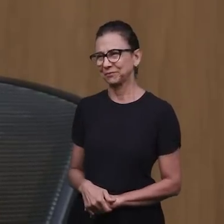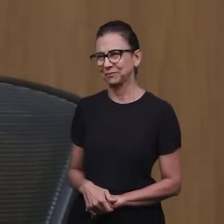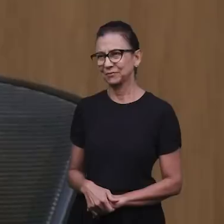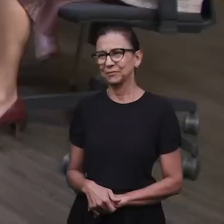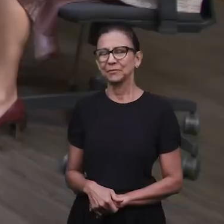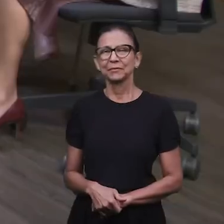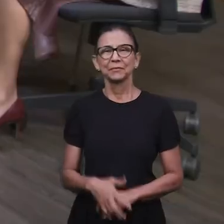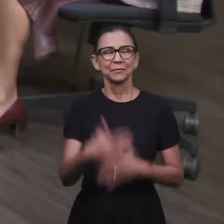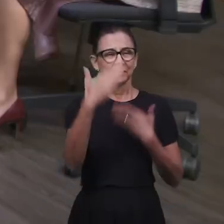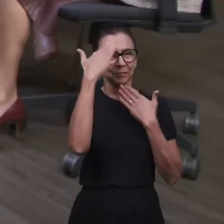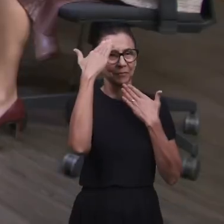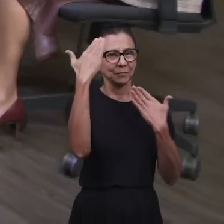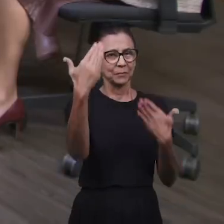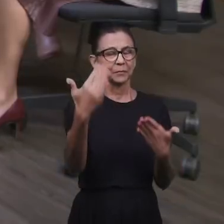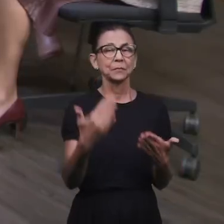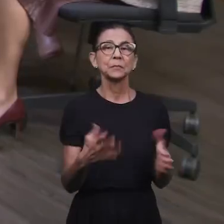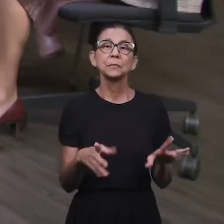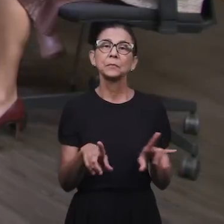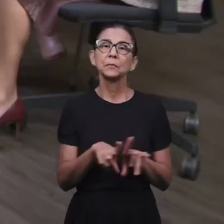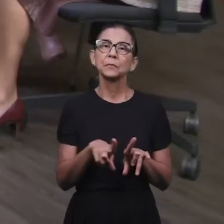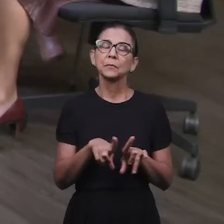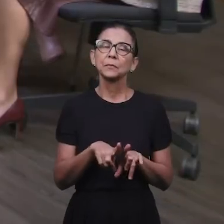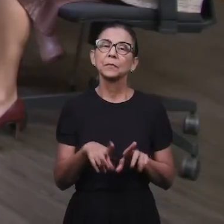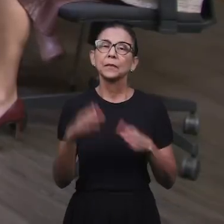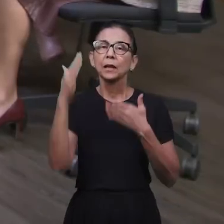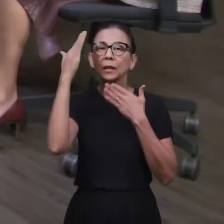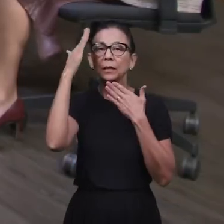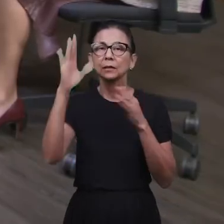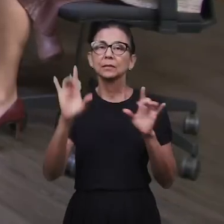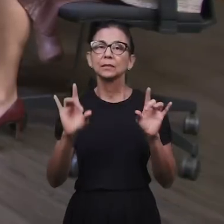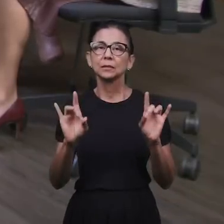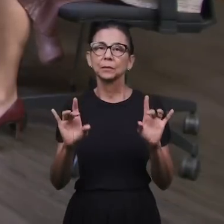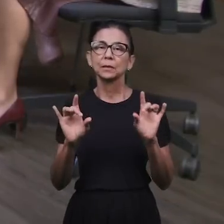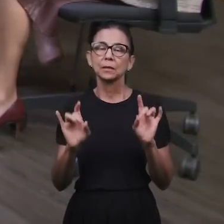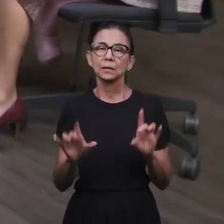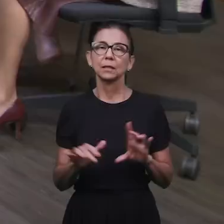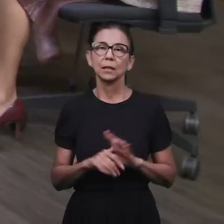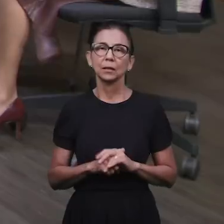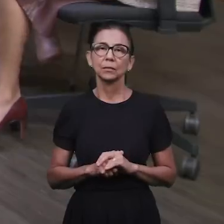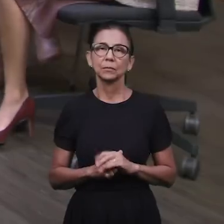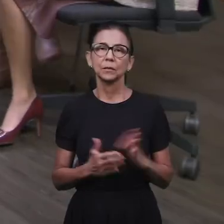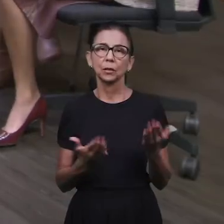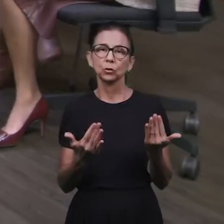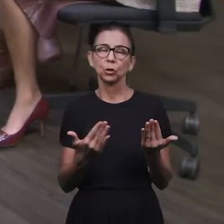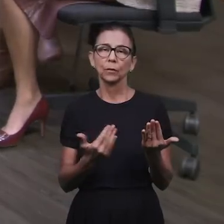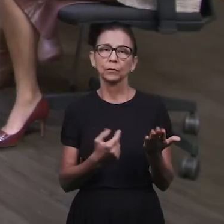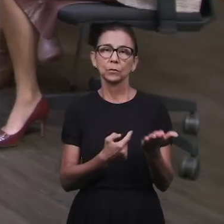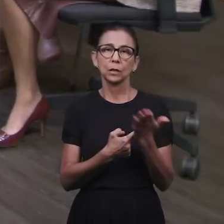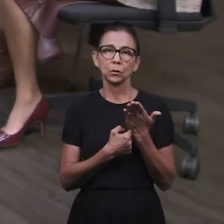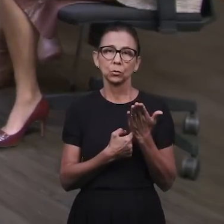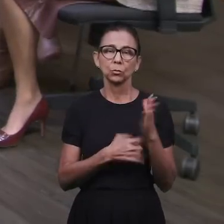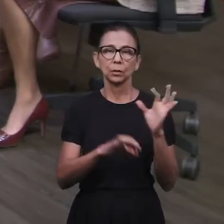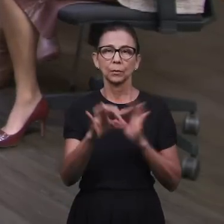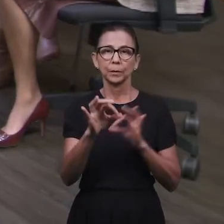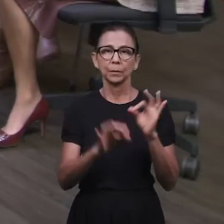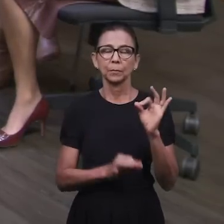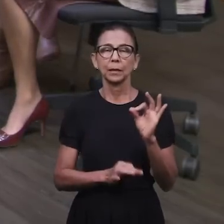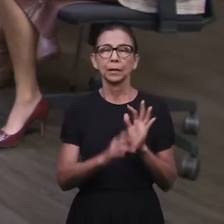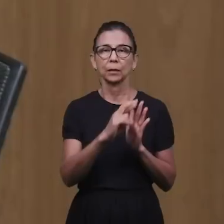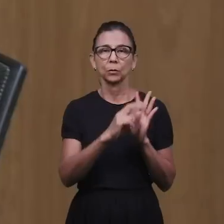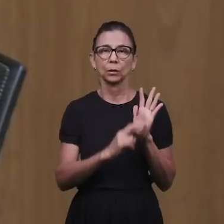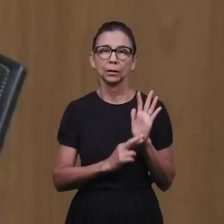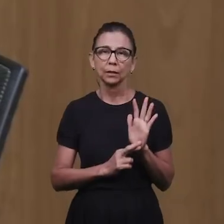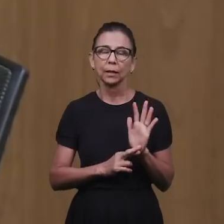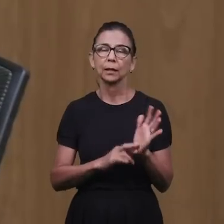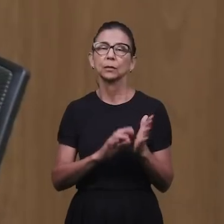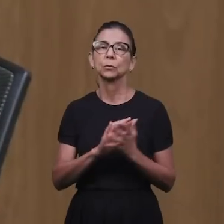são formosos, né, os jovens? Glória a Jesus, muito obrigada. E também queria fazer um agradecimento especial aos jovens que nos ajudam